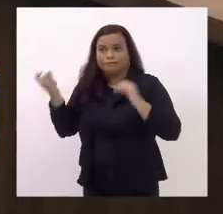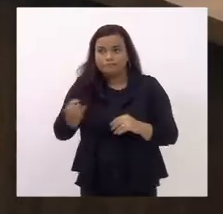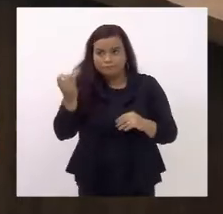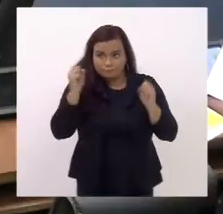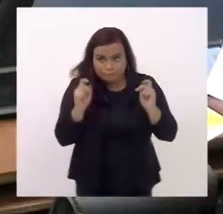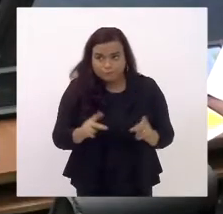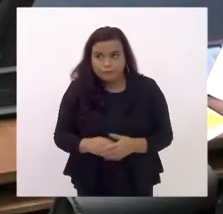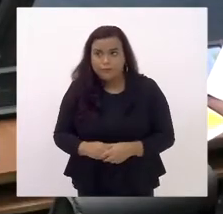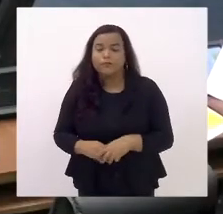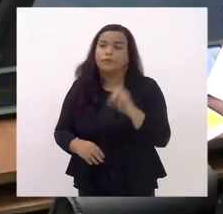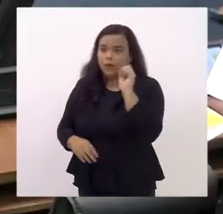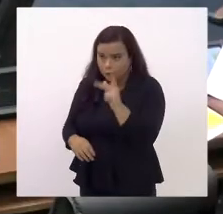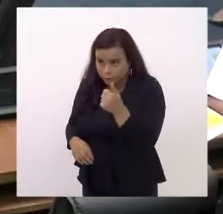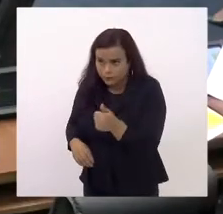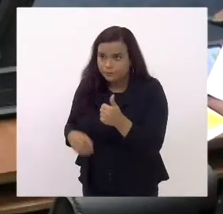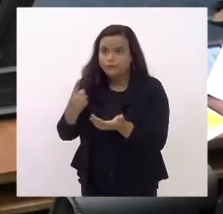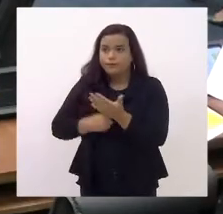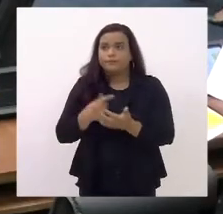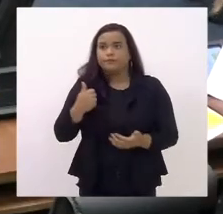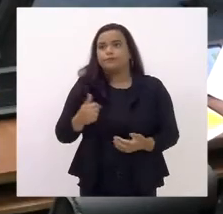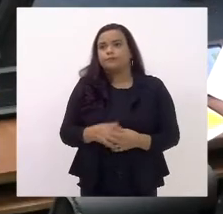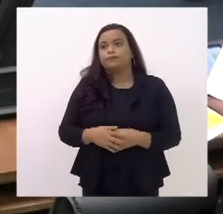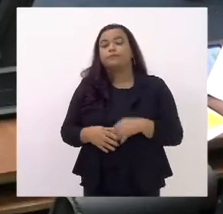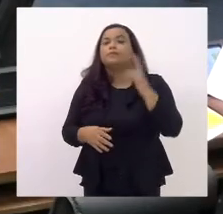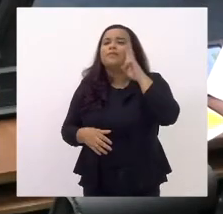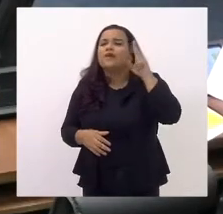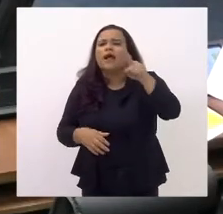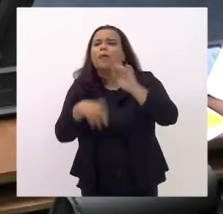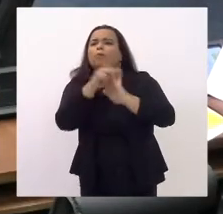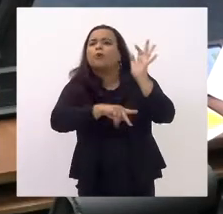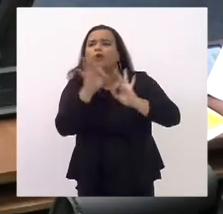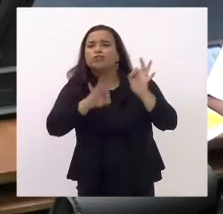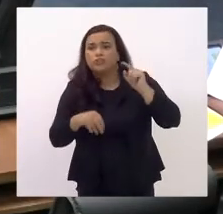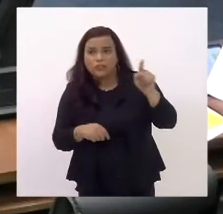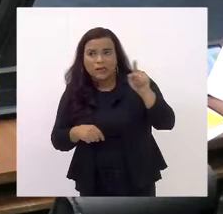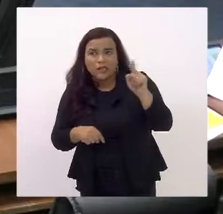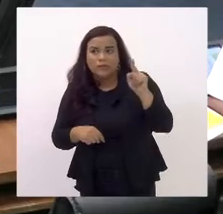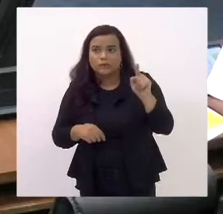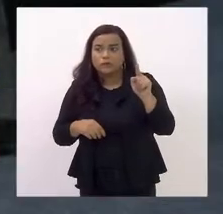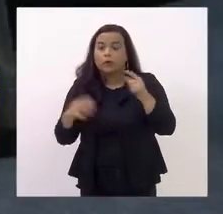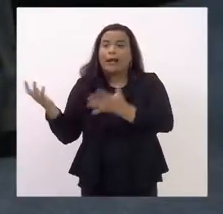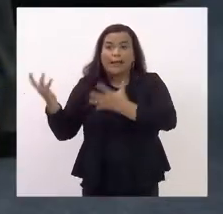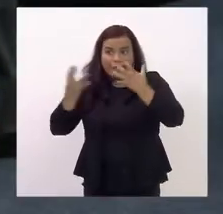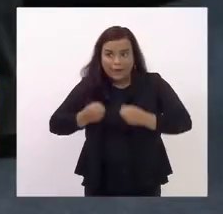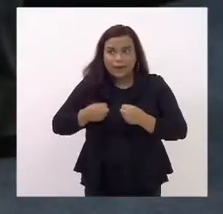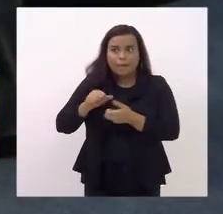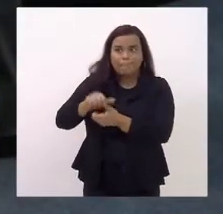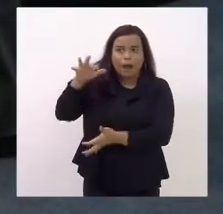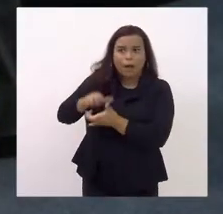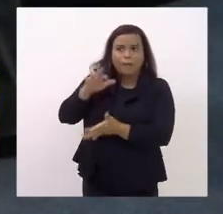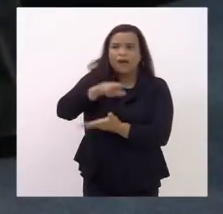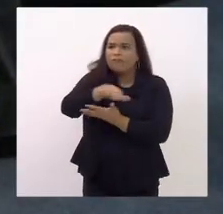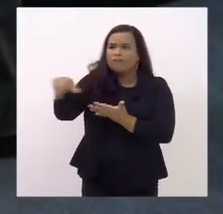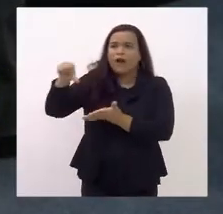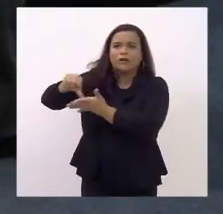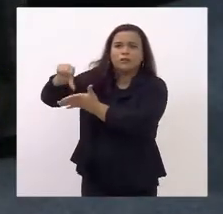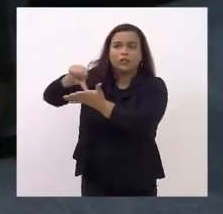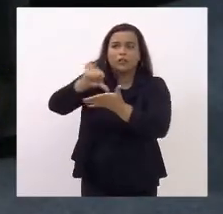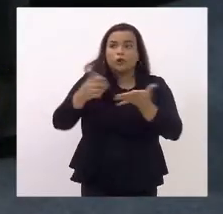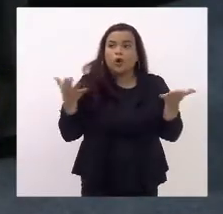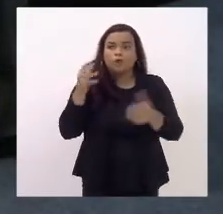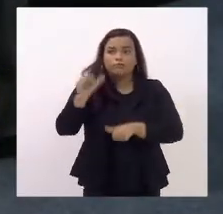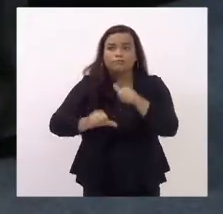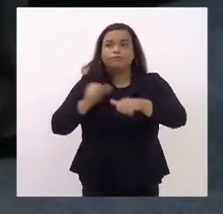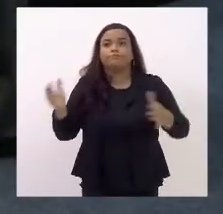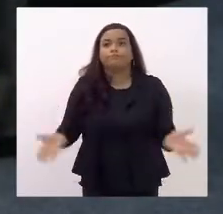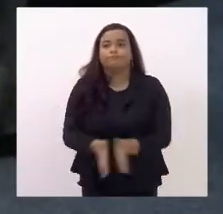ok. Presidente, nesse projeto da outra vez, porque tinha recebido demanda de vários setores hoje empobrecidos, mas